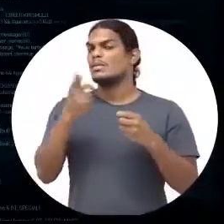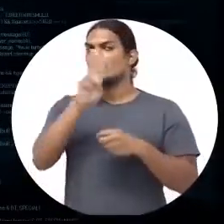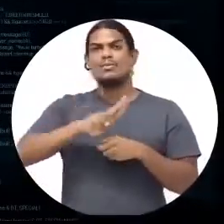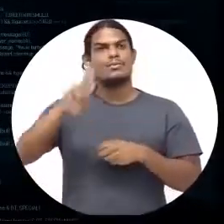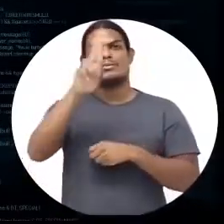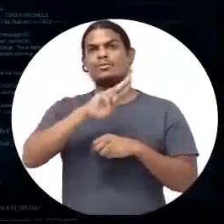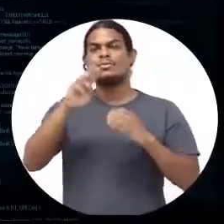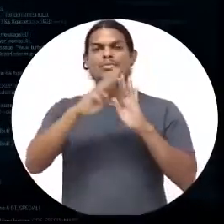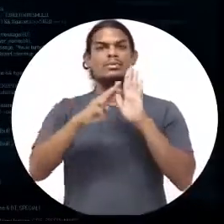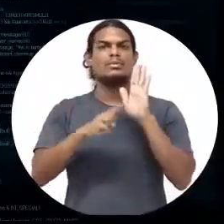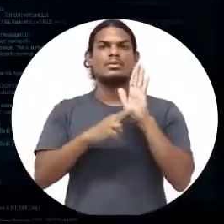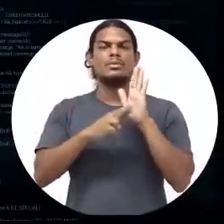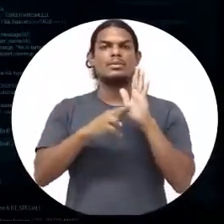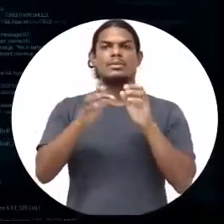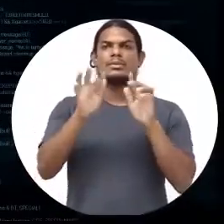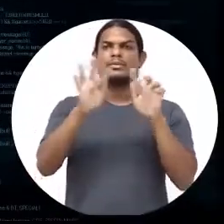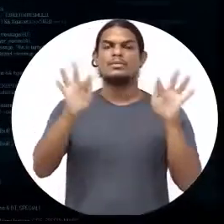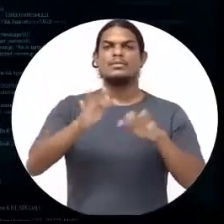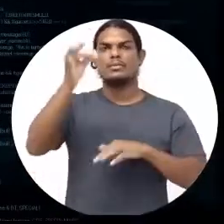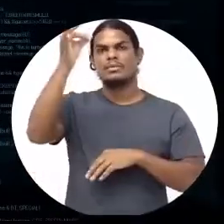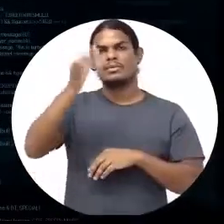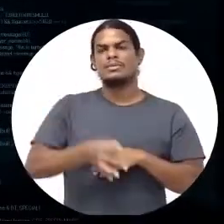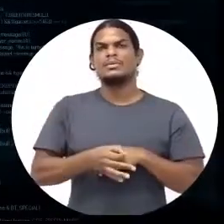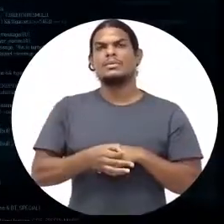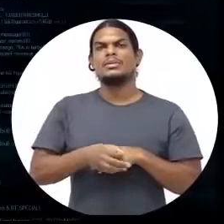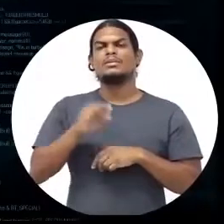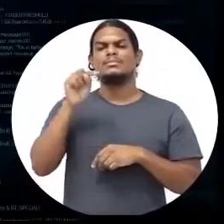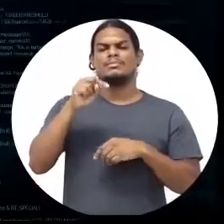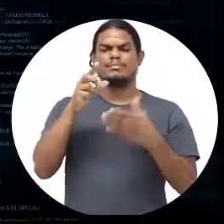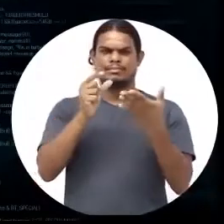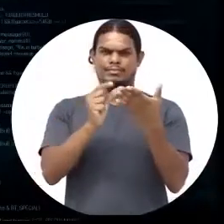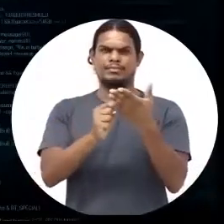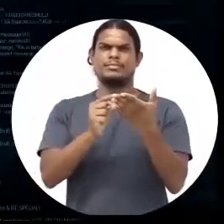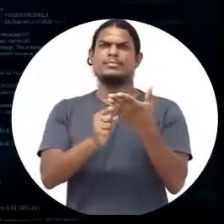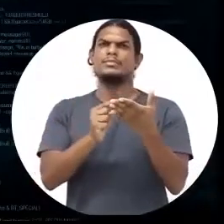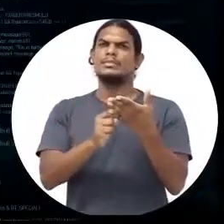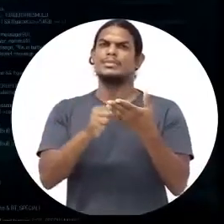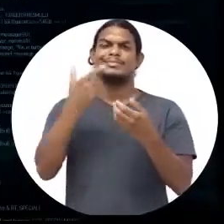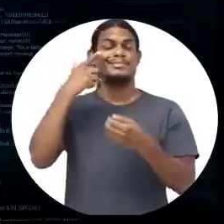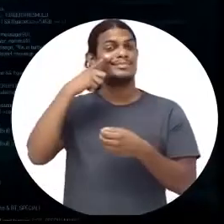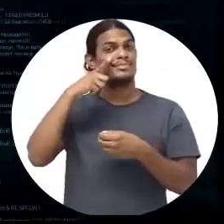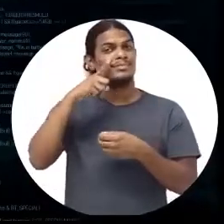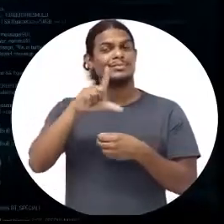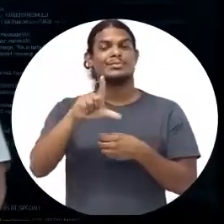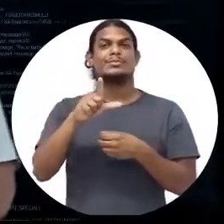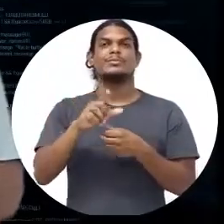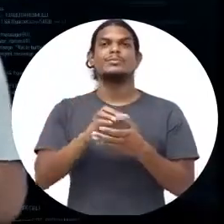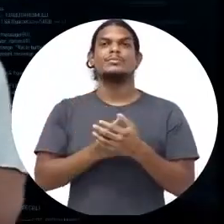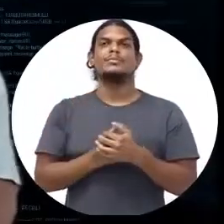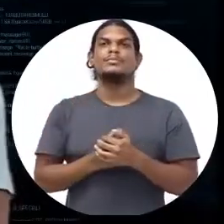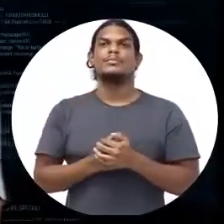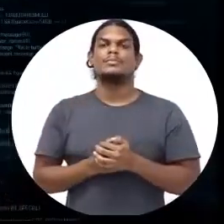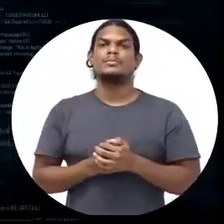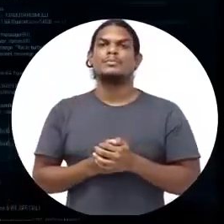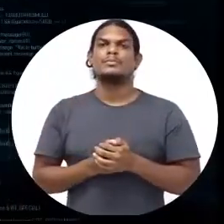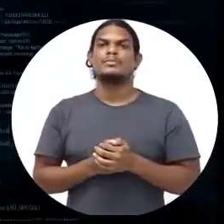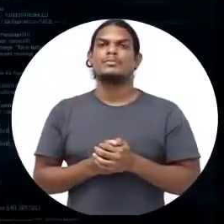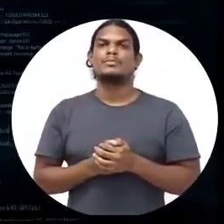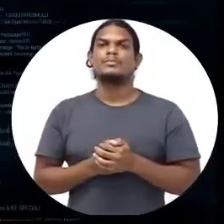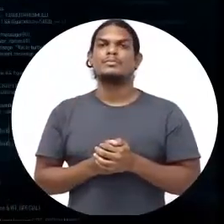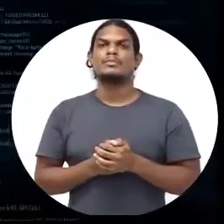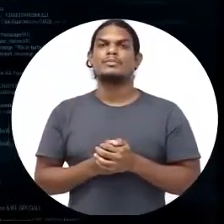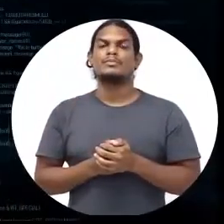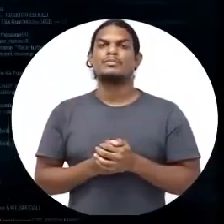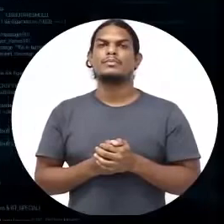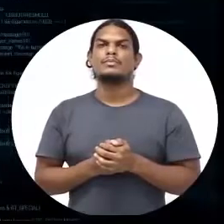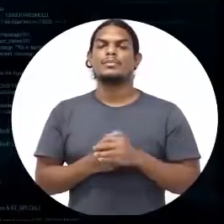regras corretamente, pode ser que esses programas eles não consigam ou se confundam. Então, essa